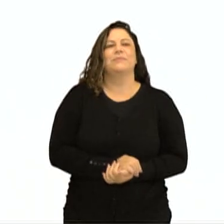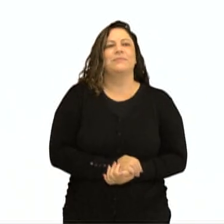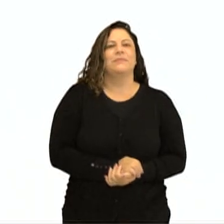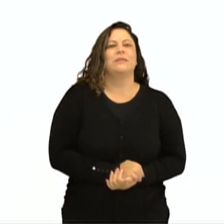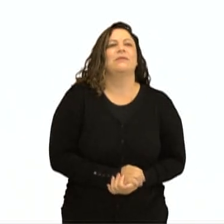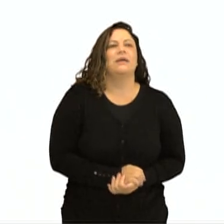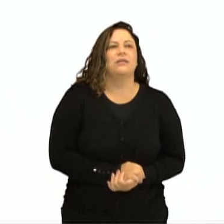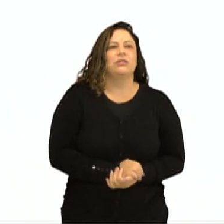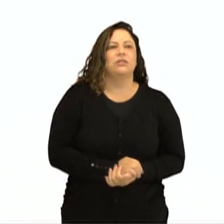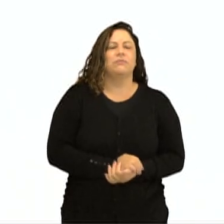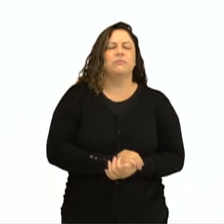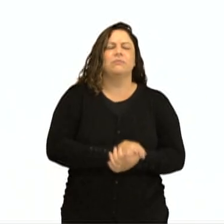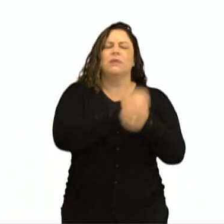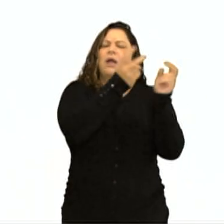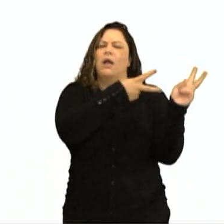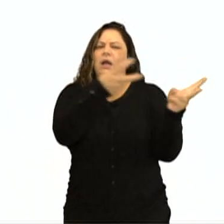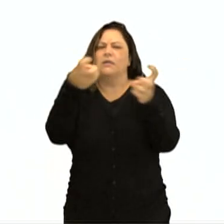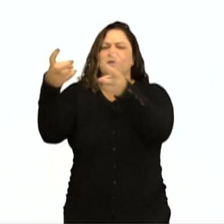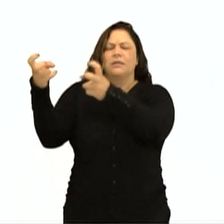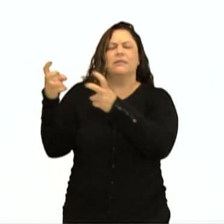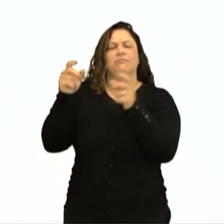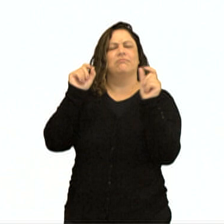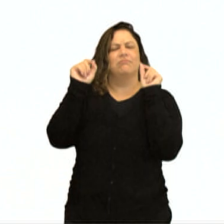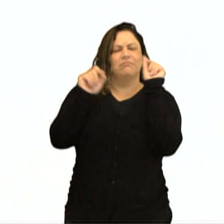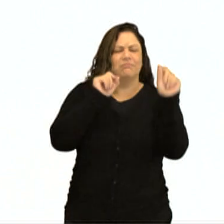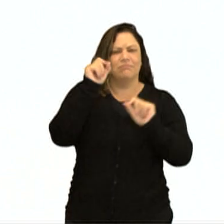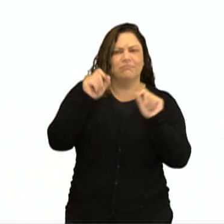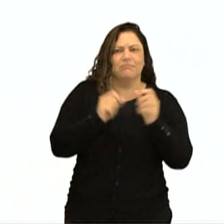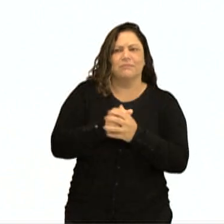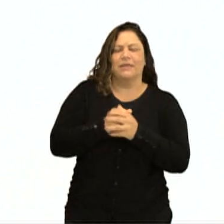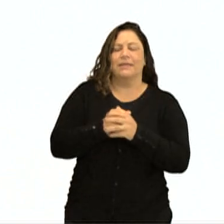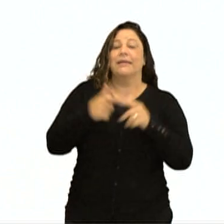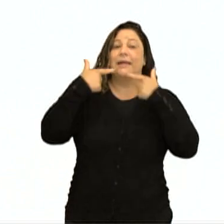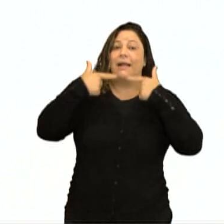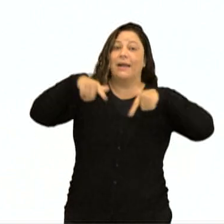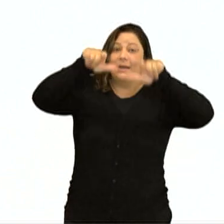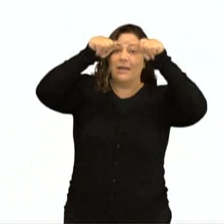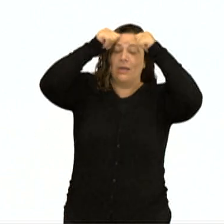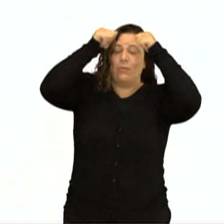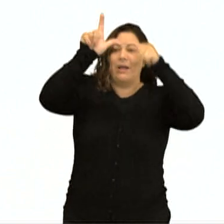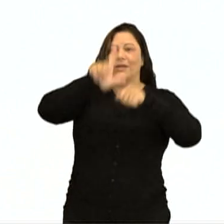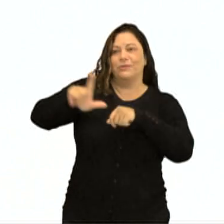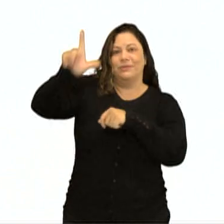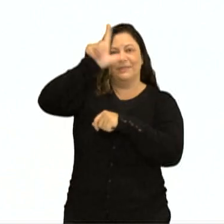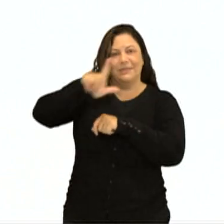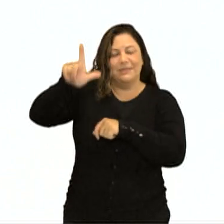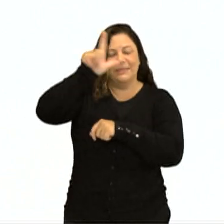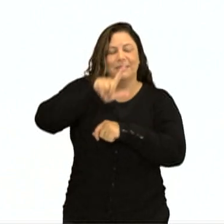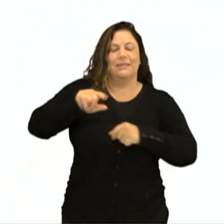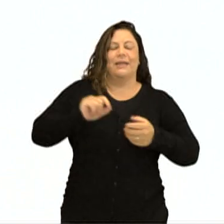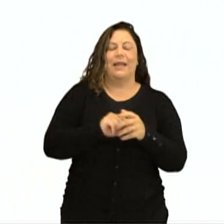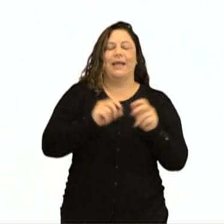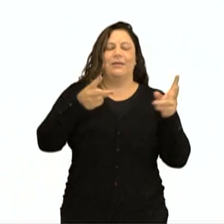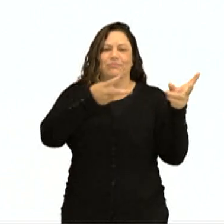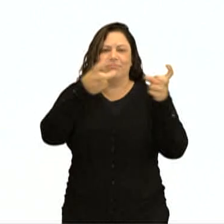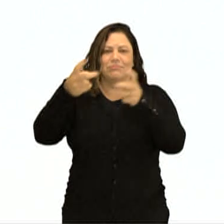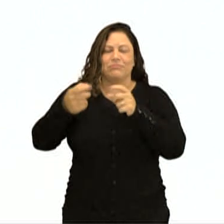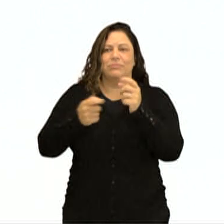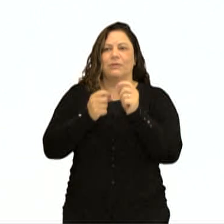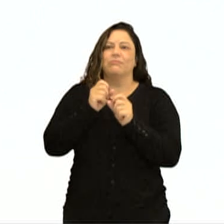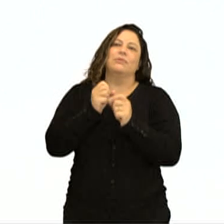Analisar recursos próprios da linguagem literária, identificar figuras de linguagem, criar textos